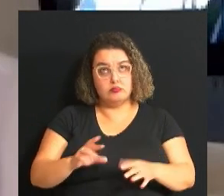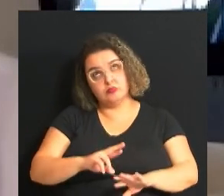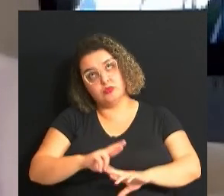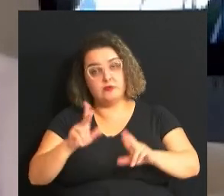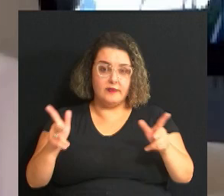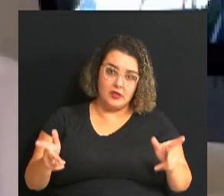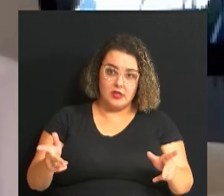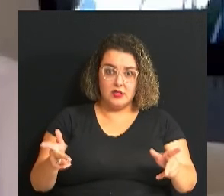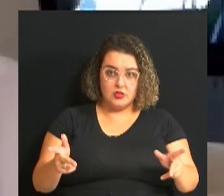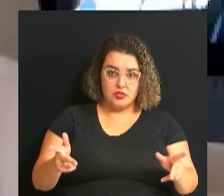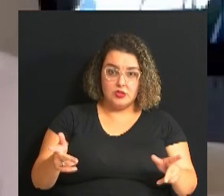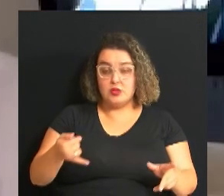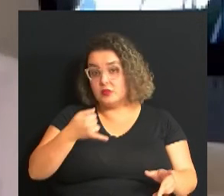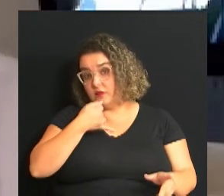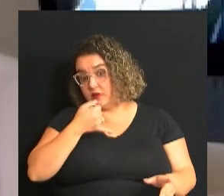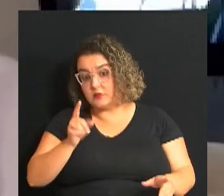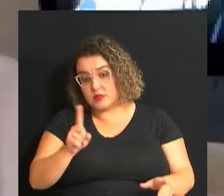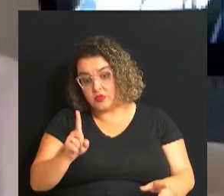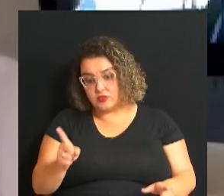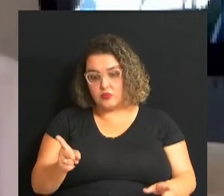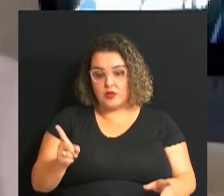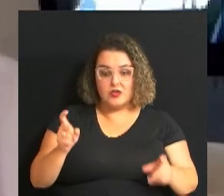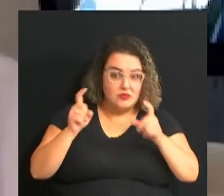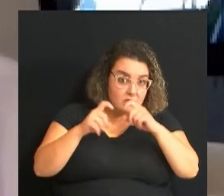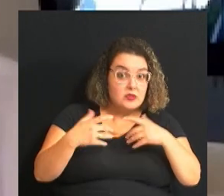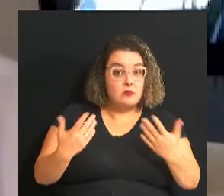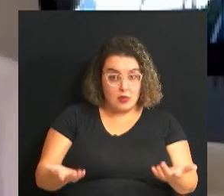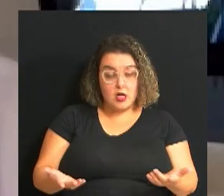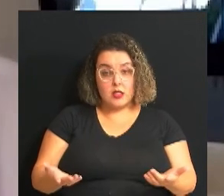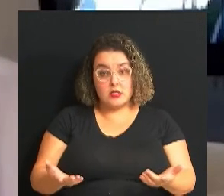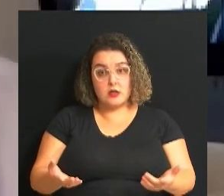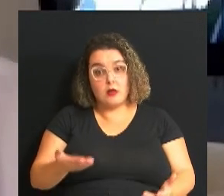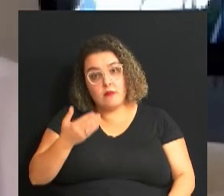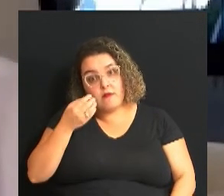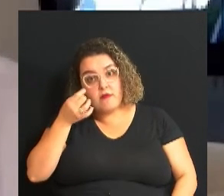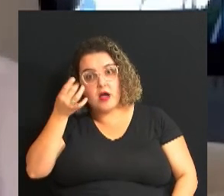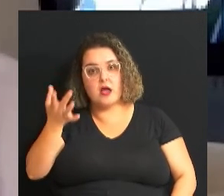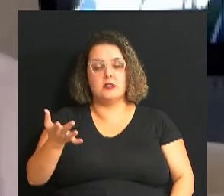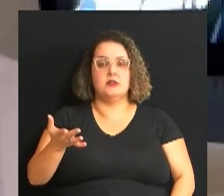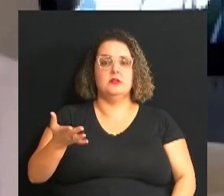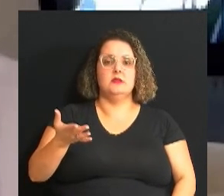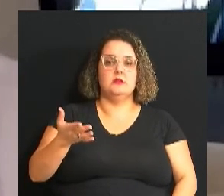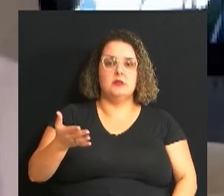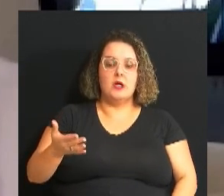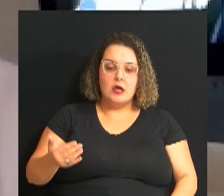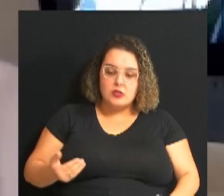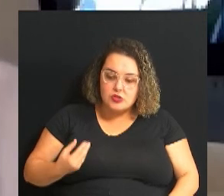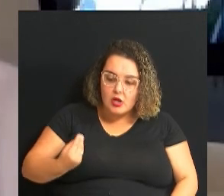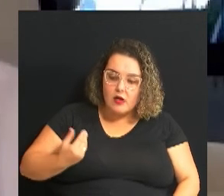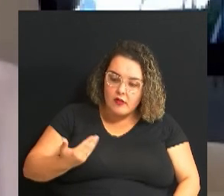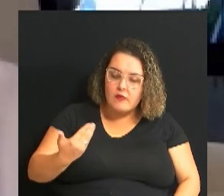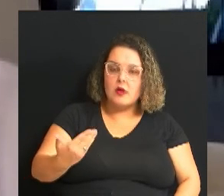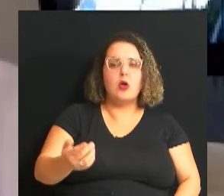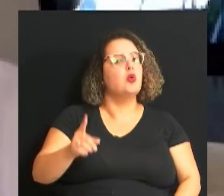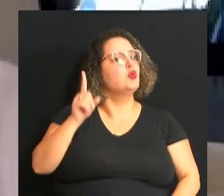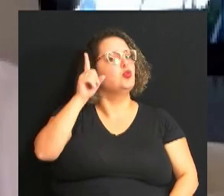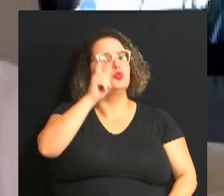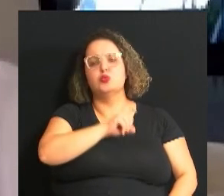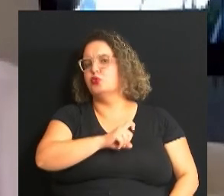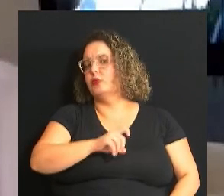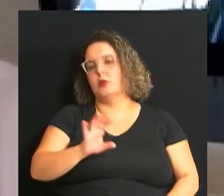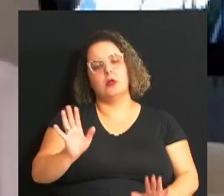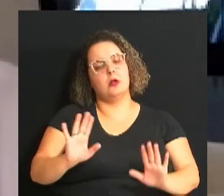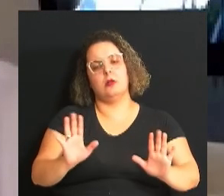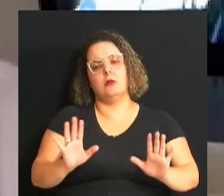não, infelizmente não é tão rara, mas que serve para facilitar o caminho das pessoas, nunca para dificultar. Acho que era